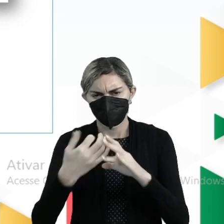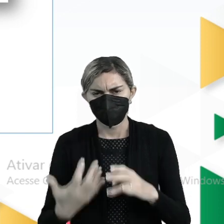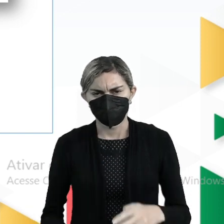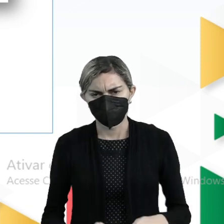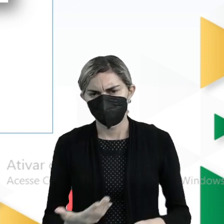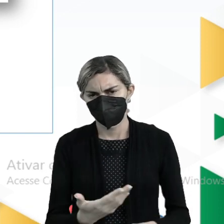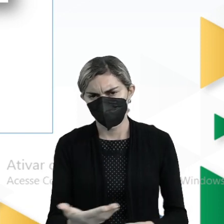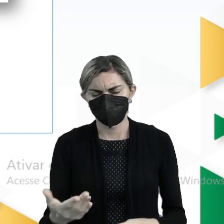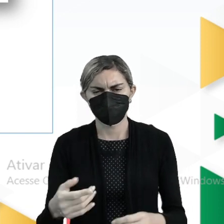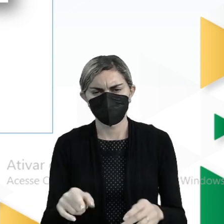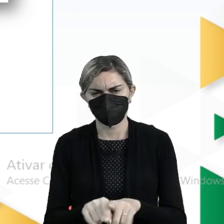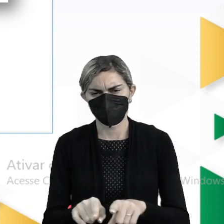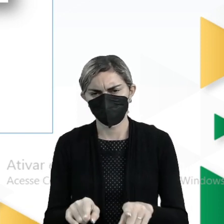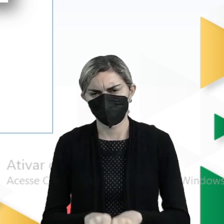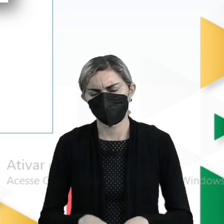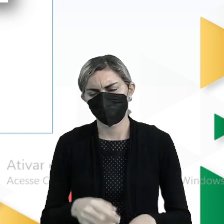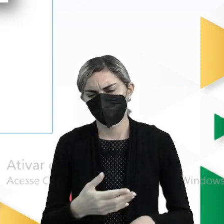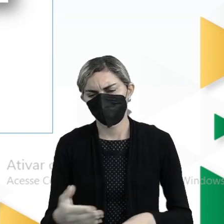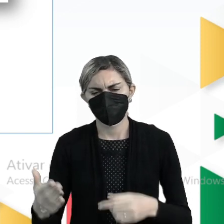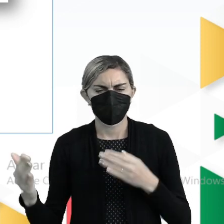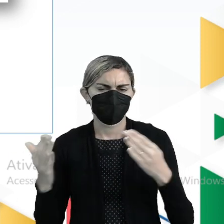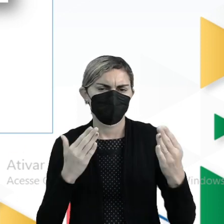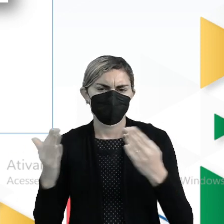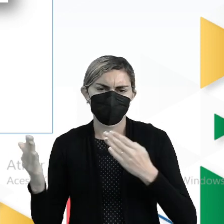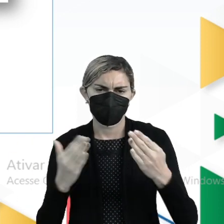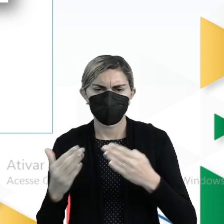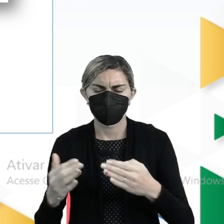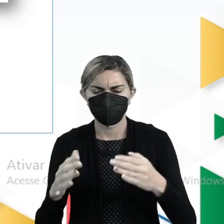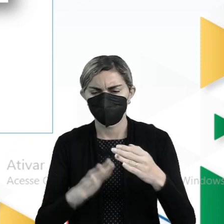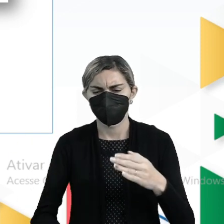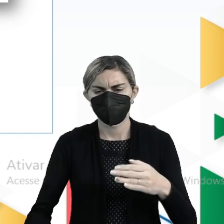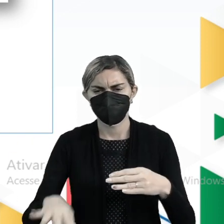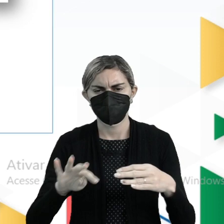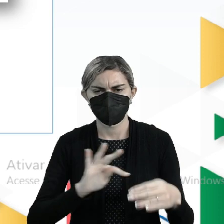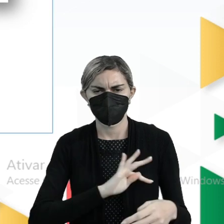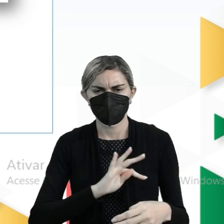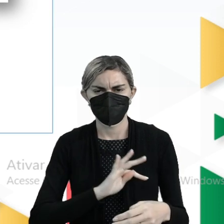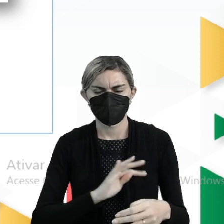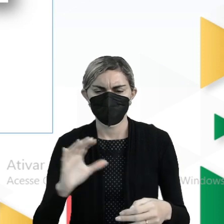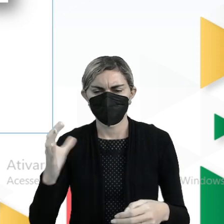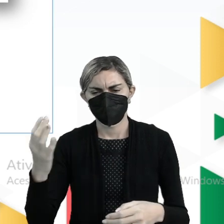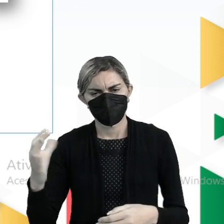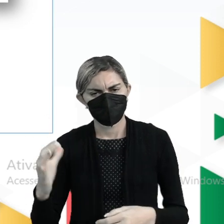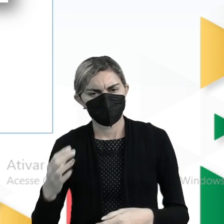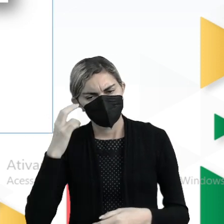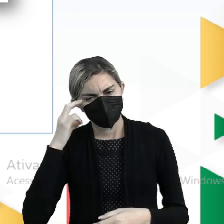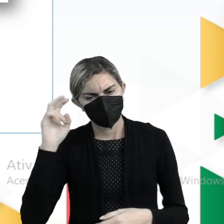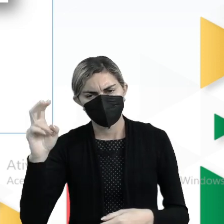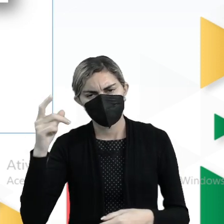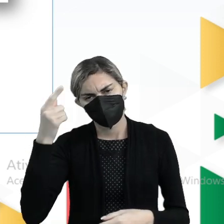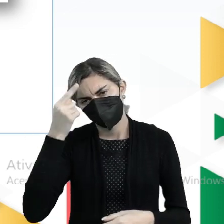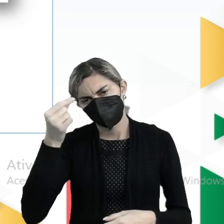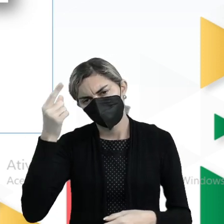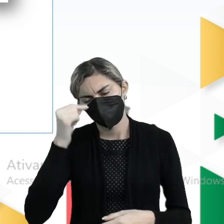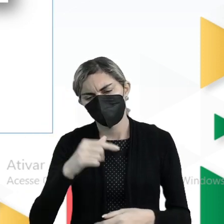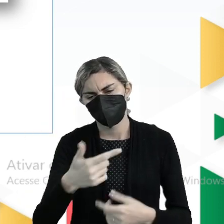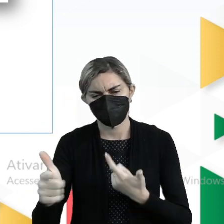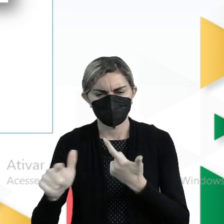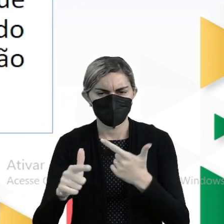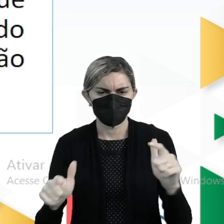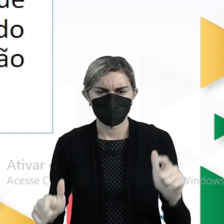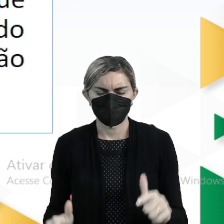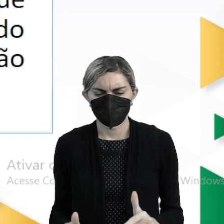tá? Também tenta estabelecer cooperação de áreas técnicas, científica, cultura e setor acadêmico entre